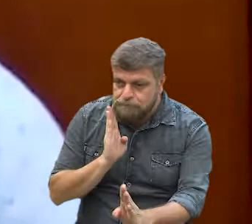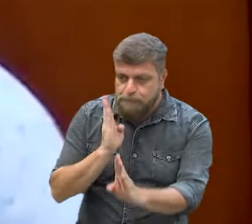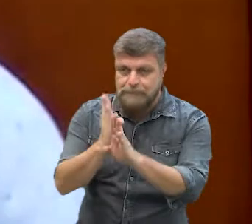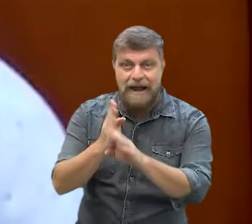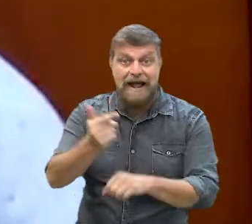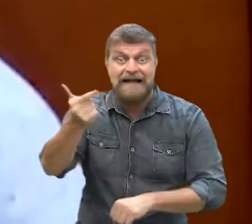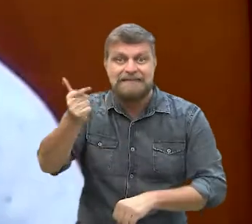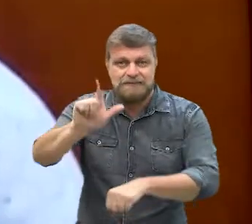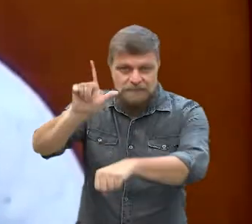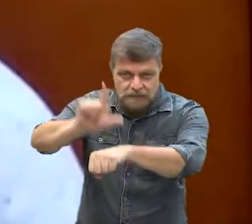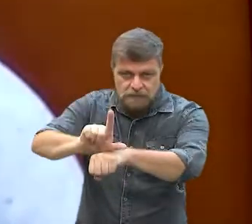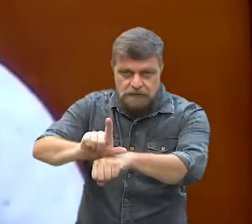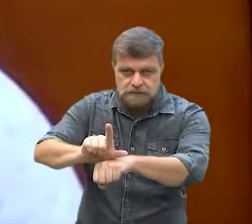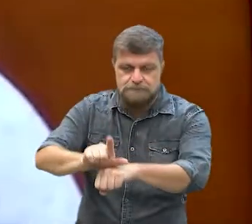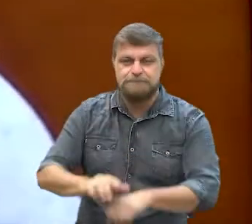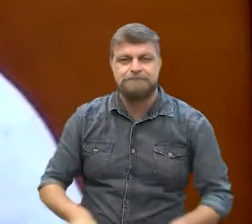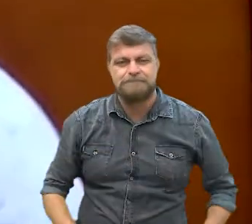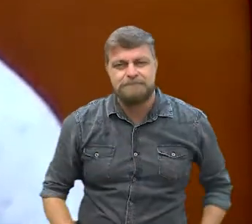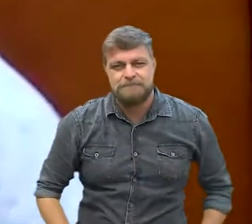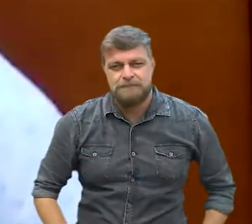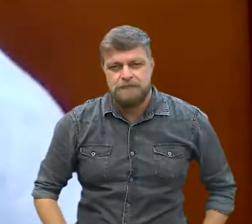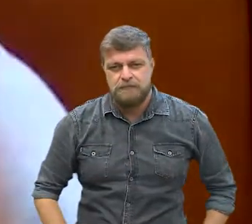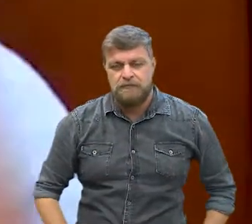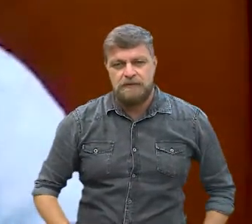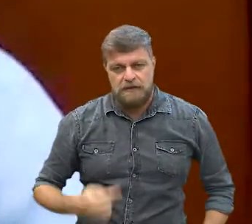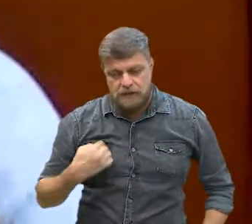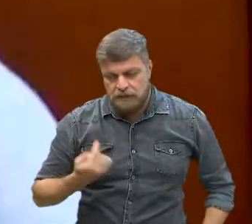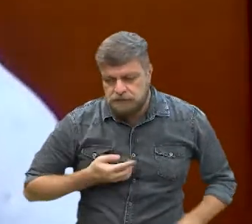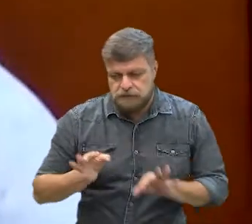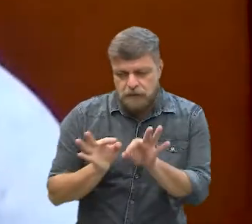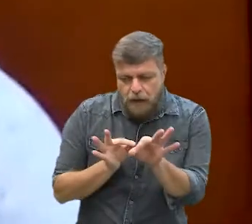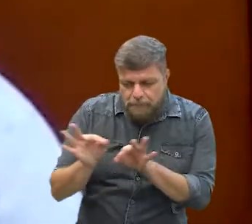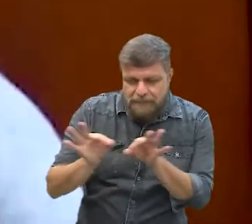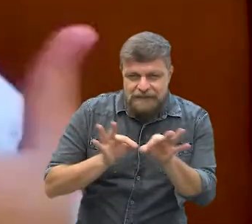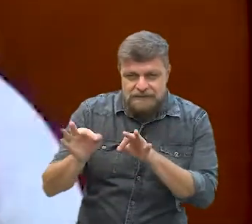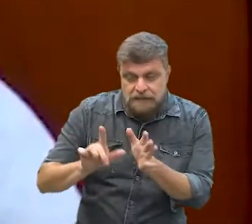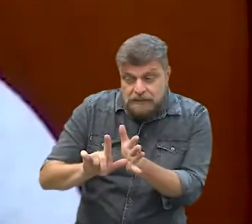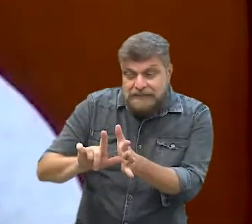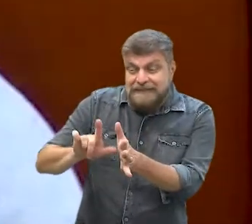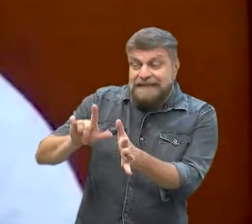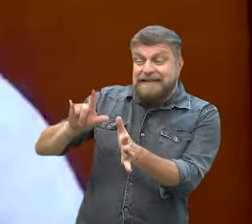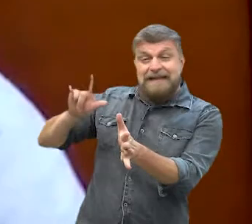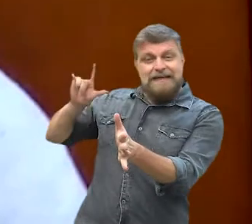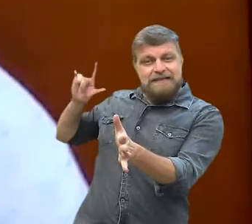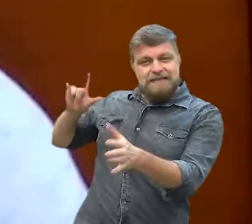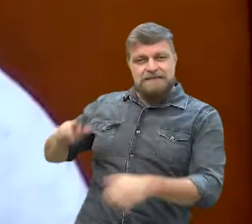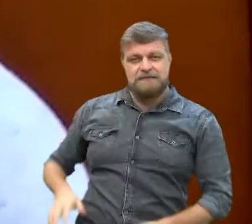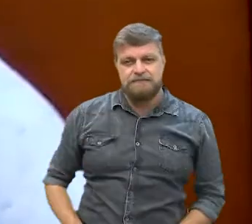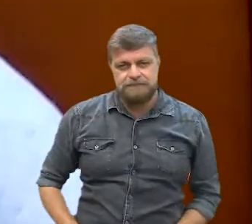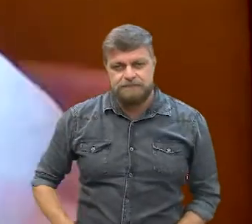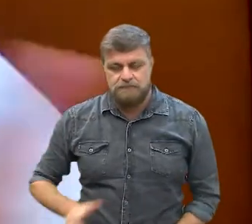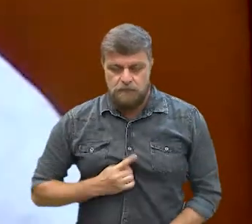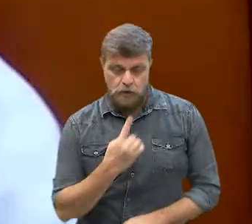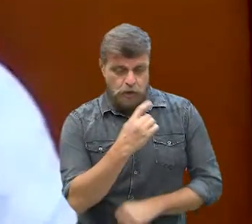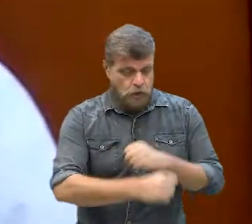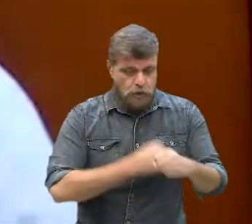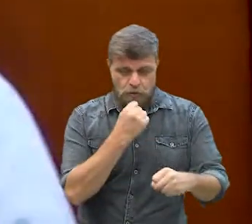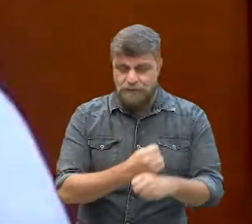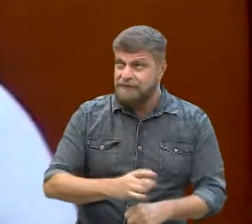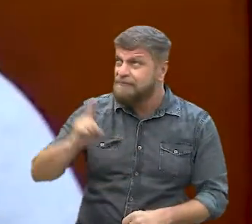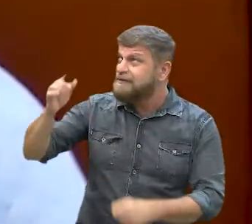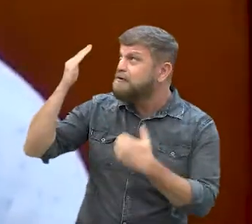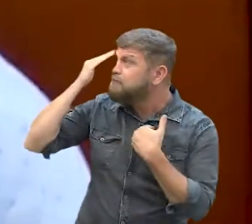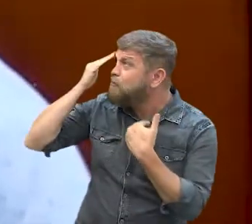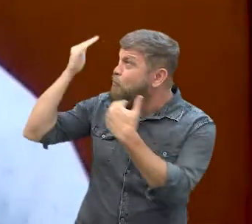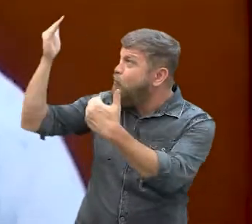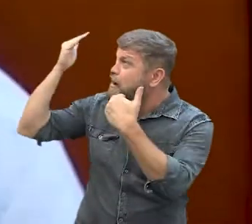segunda unidade, então vai ser aqui a próxima. E a gente tenta se planejar com o máximo de antecedência possível. E dentro de um ano, graças